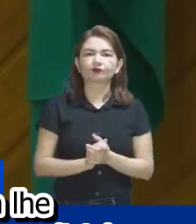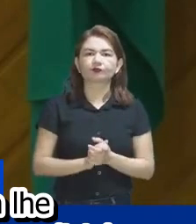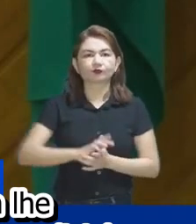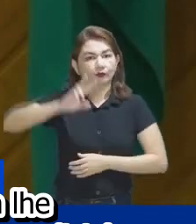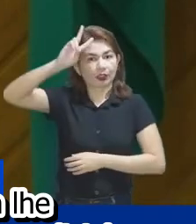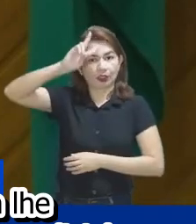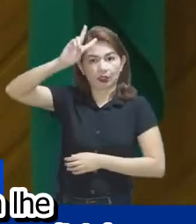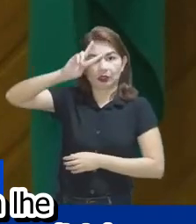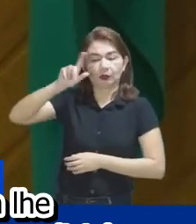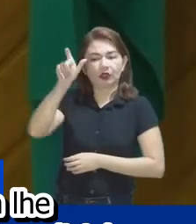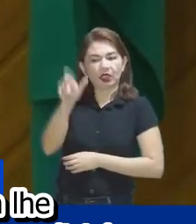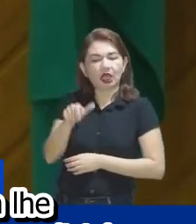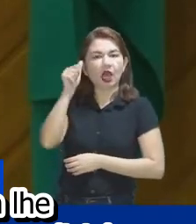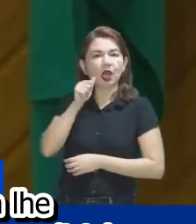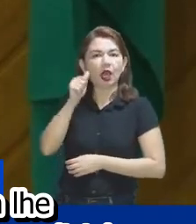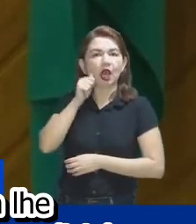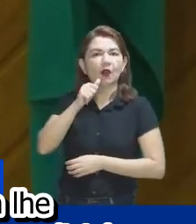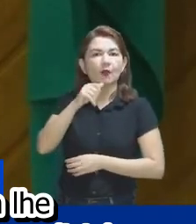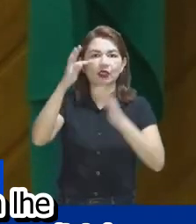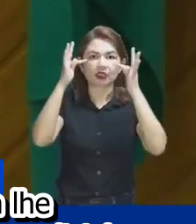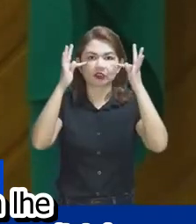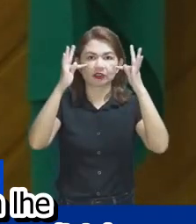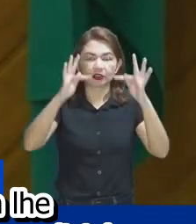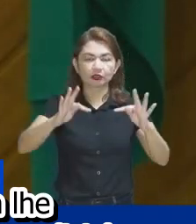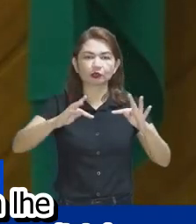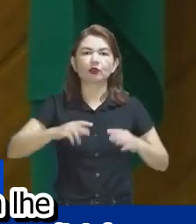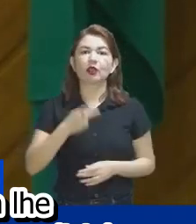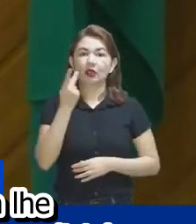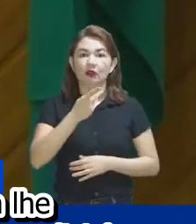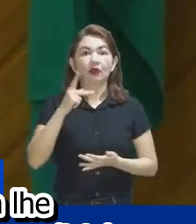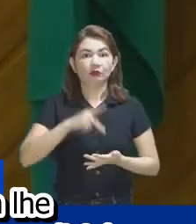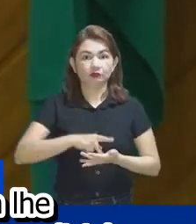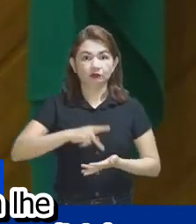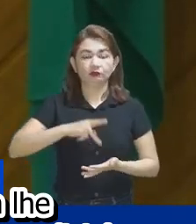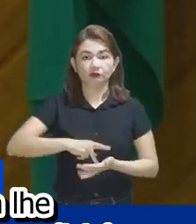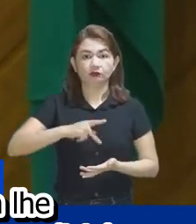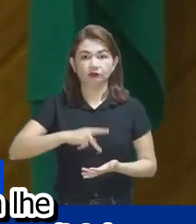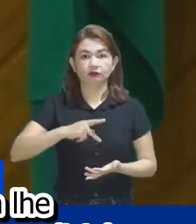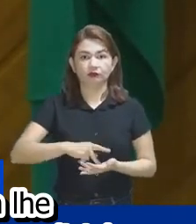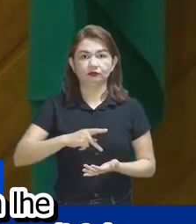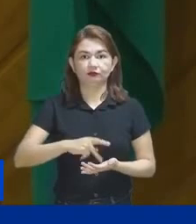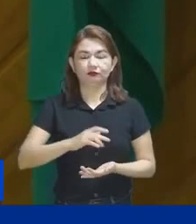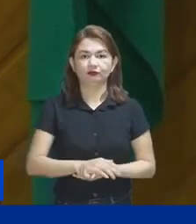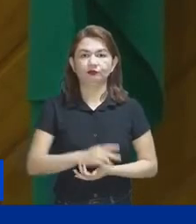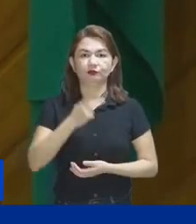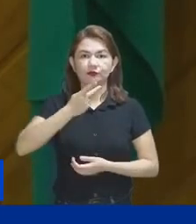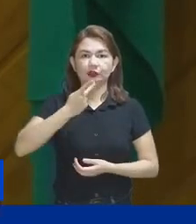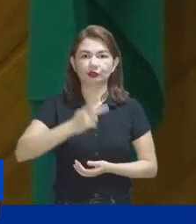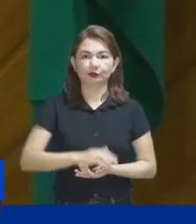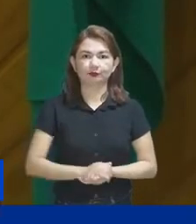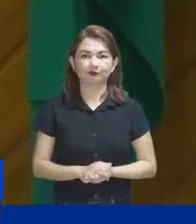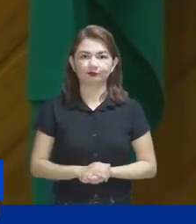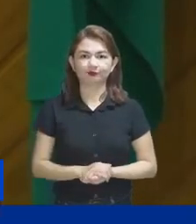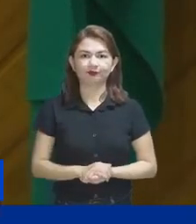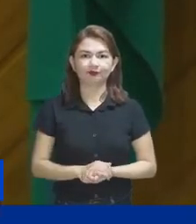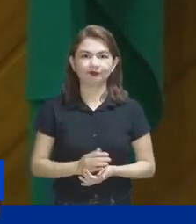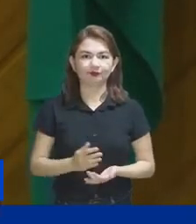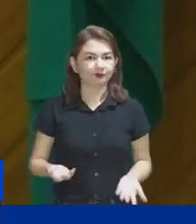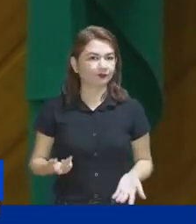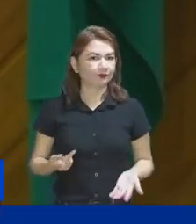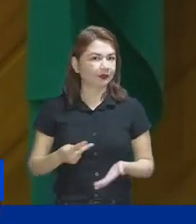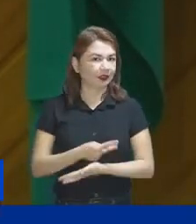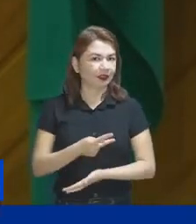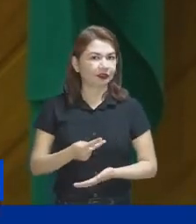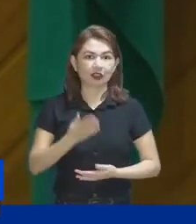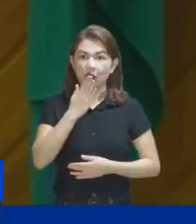que a mencionada testemunha lhe confirmou em depoimento prestado no procedimento policial sobre a